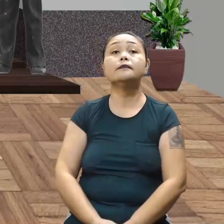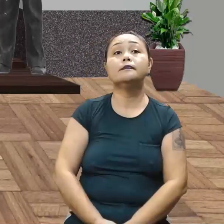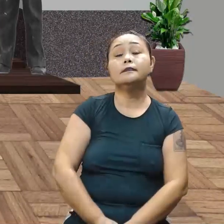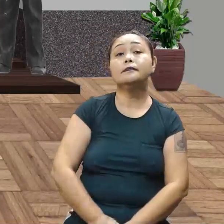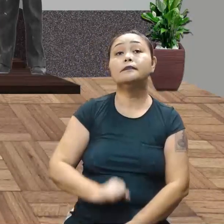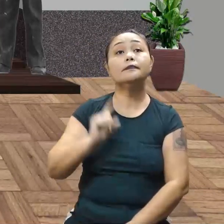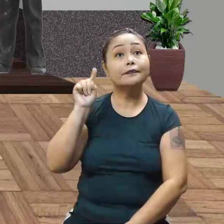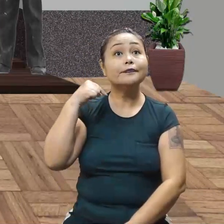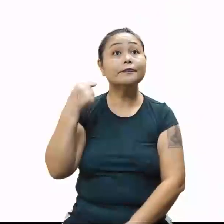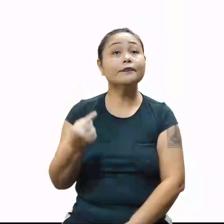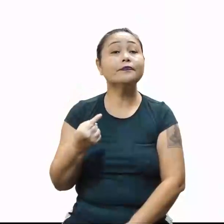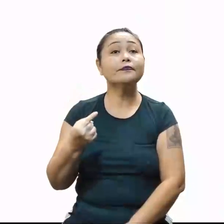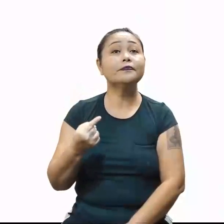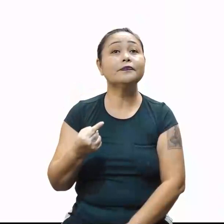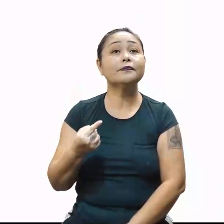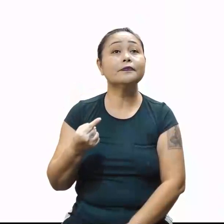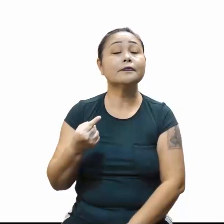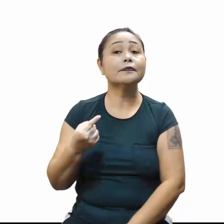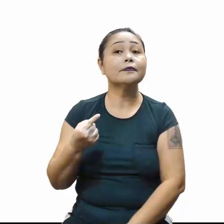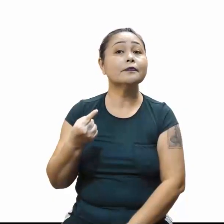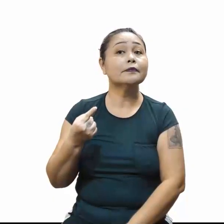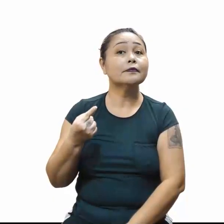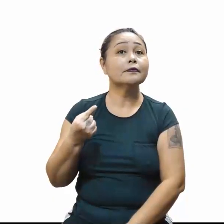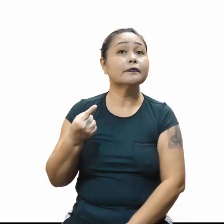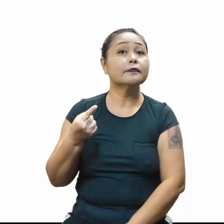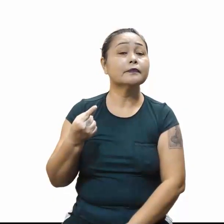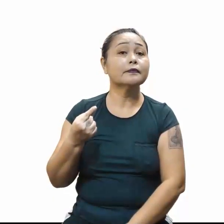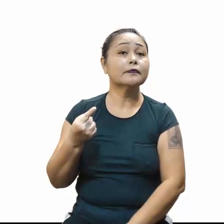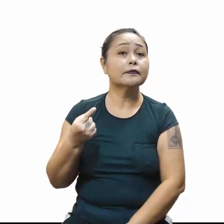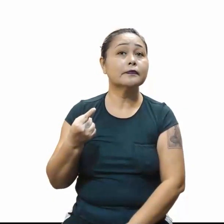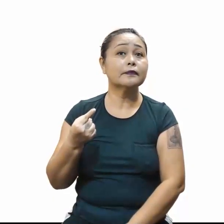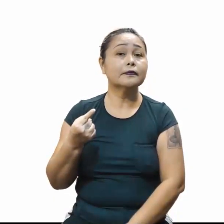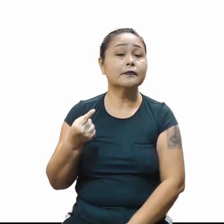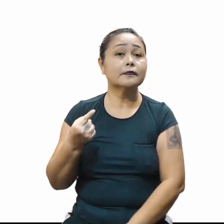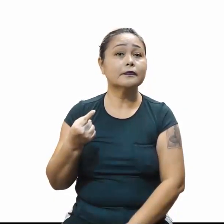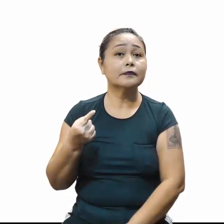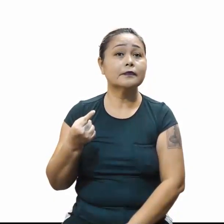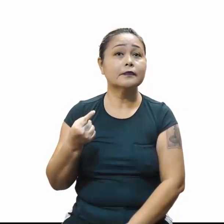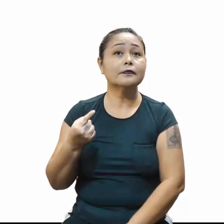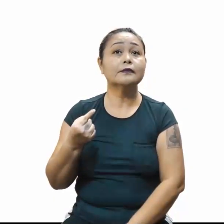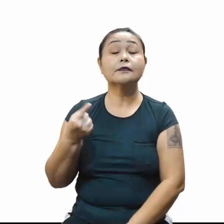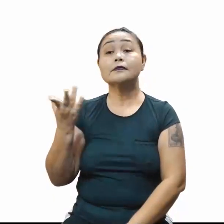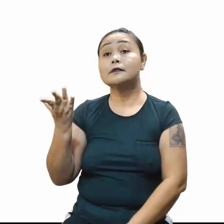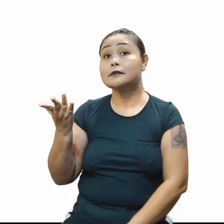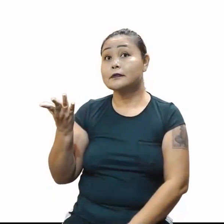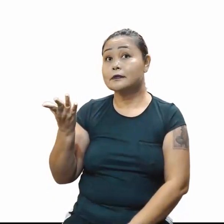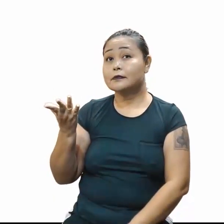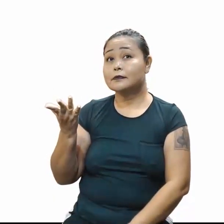Vamos para a próxima aí? A próxima ela fala de quem?